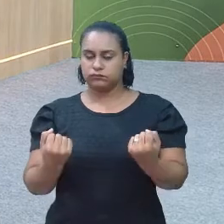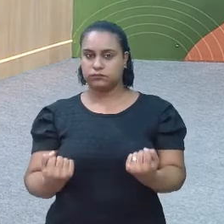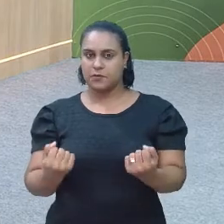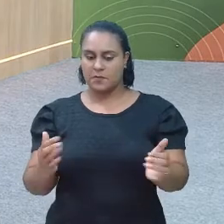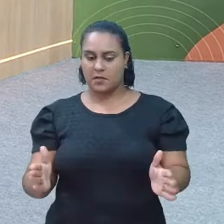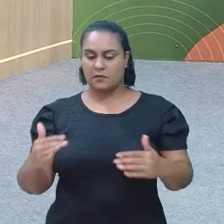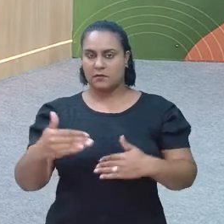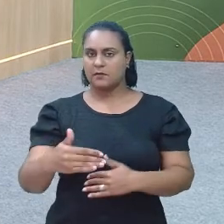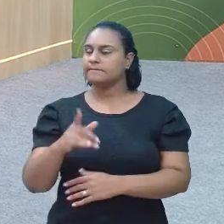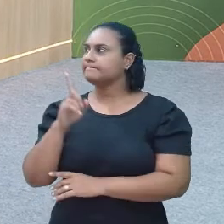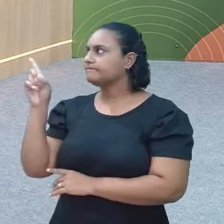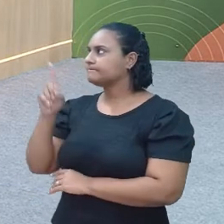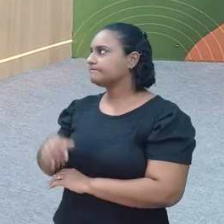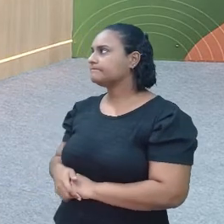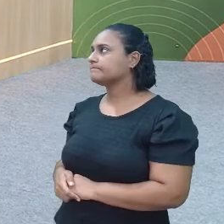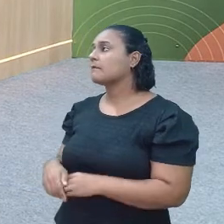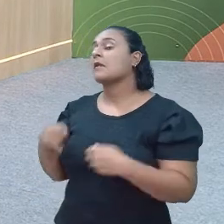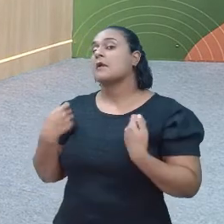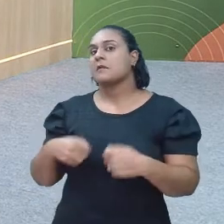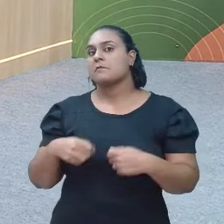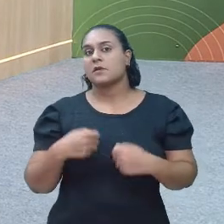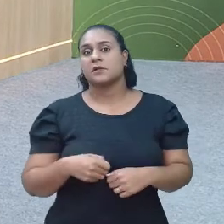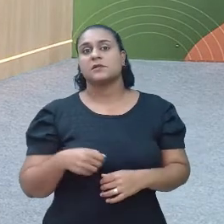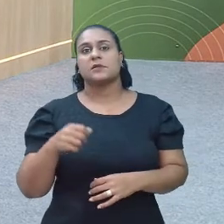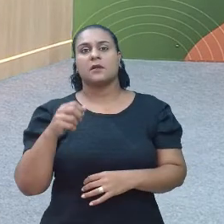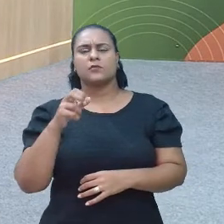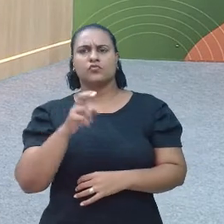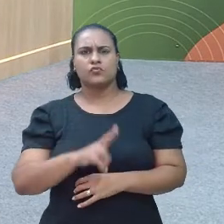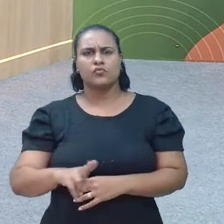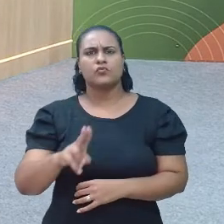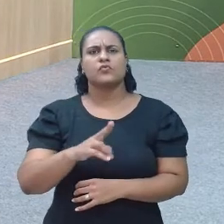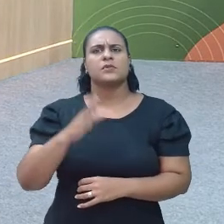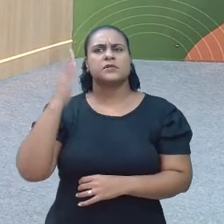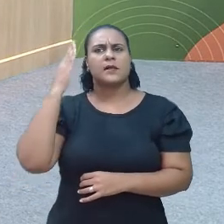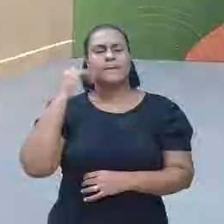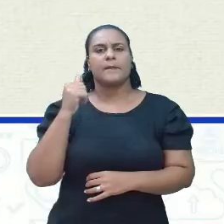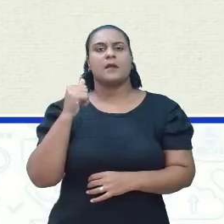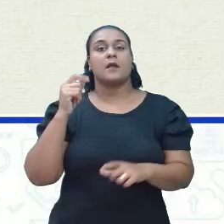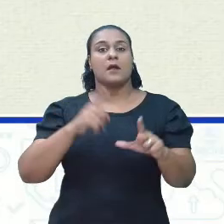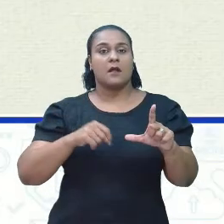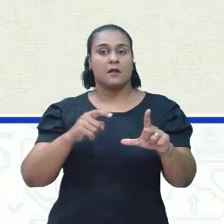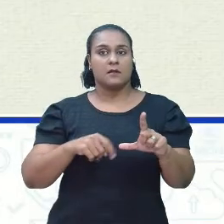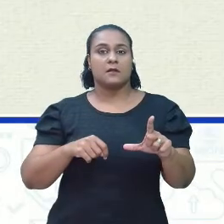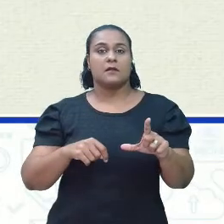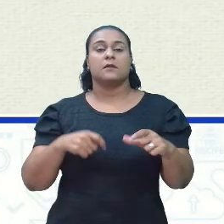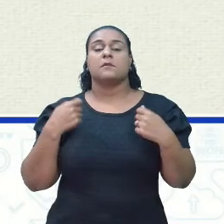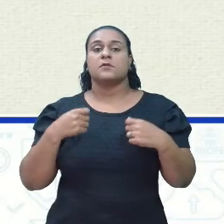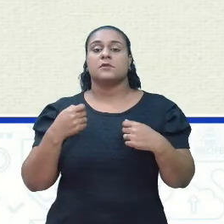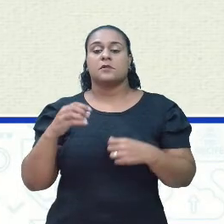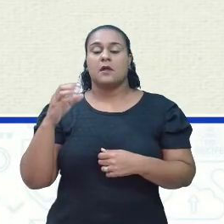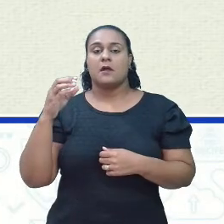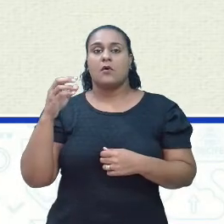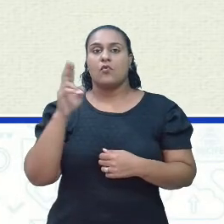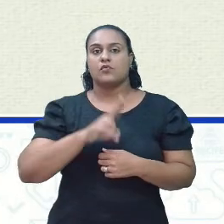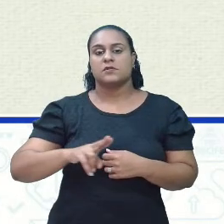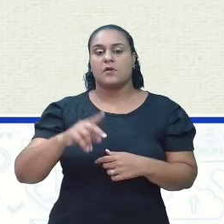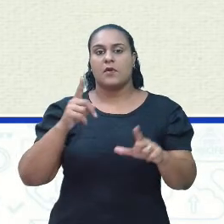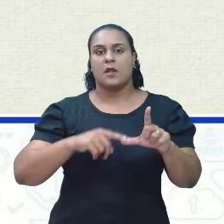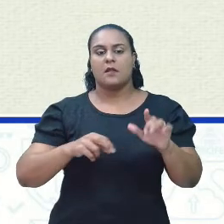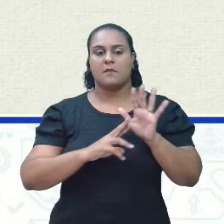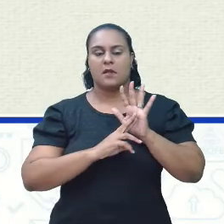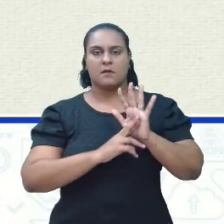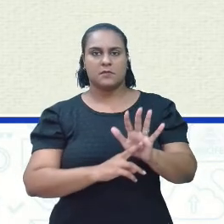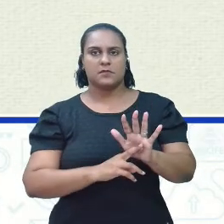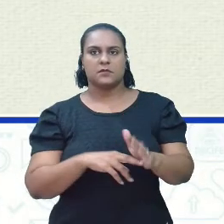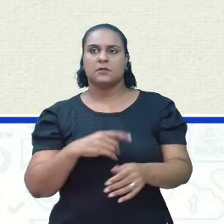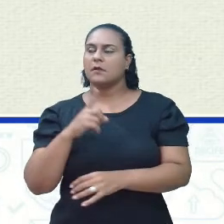caixa? Eu vou ter que manipular as letras porque eu vou utilizar uma letra para representar aquela informação desconhecida. No